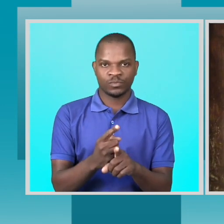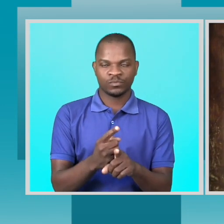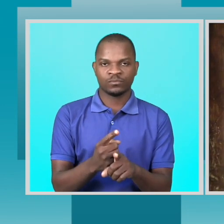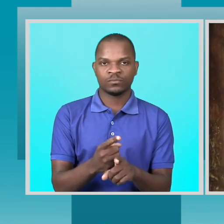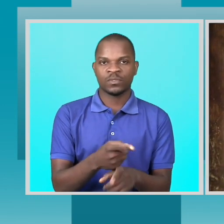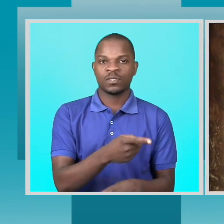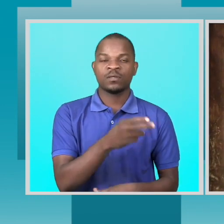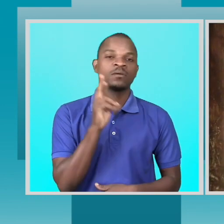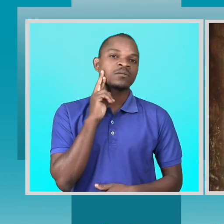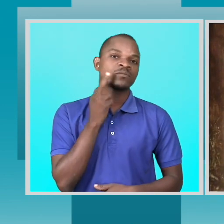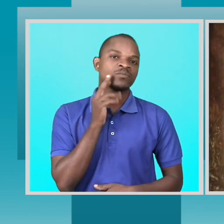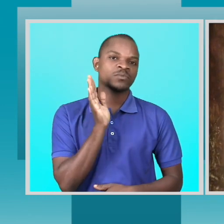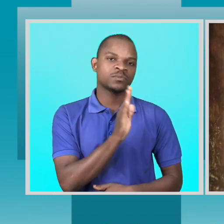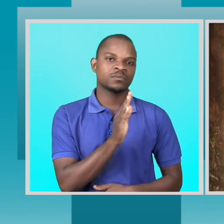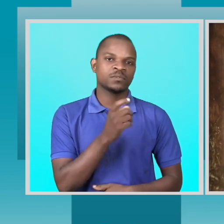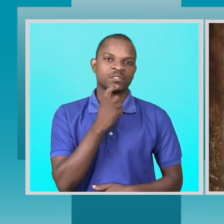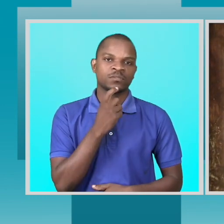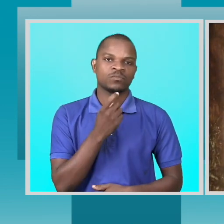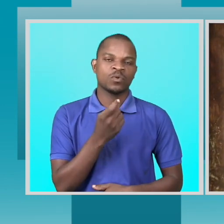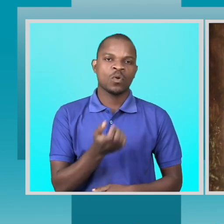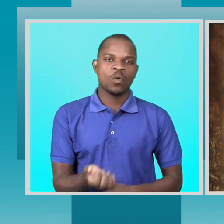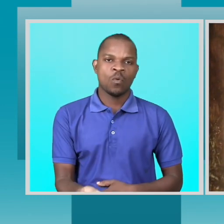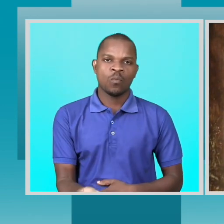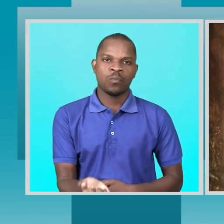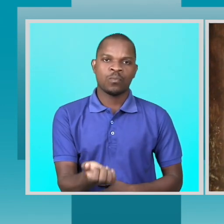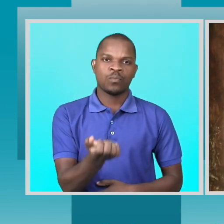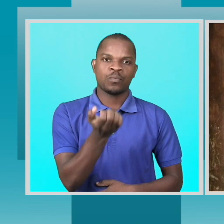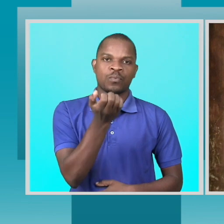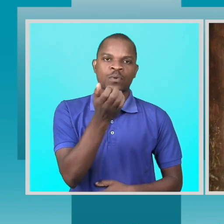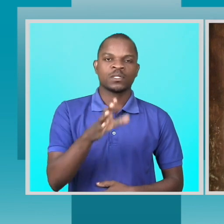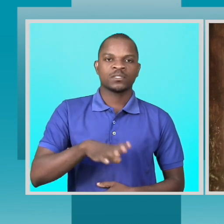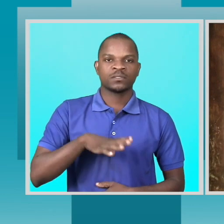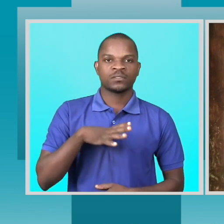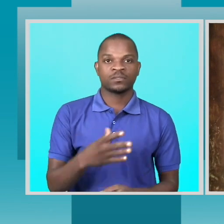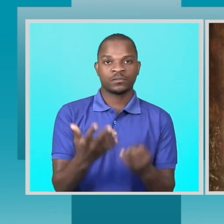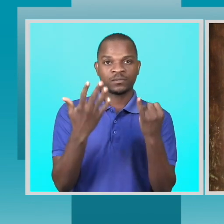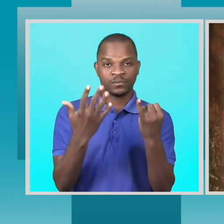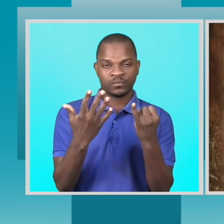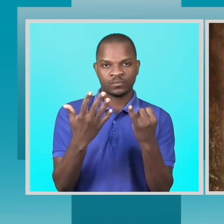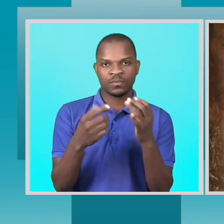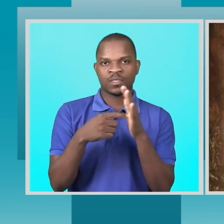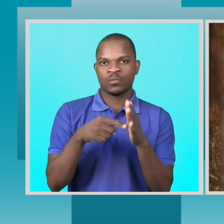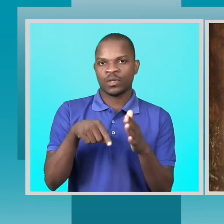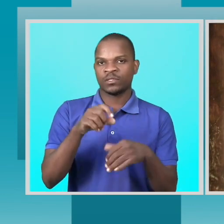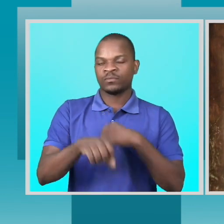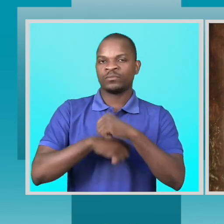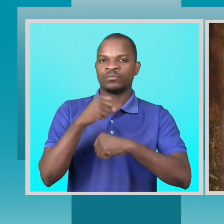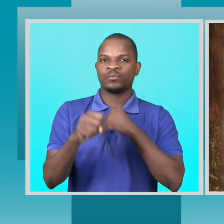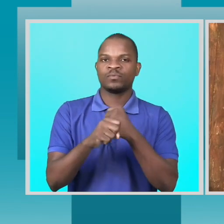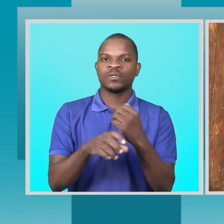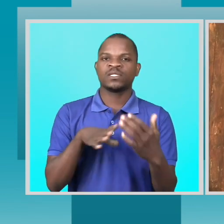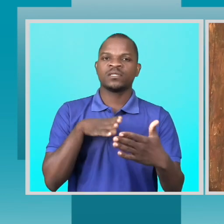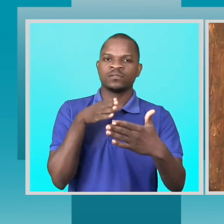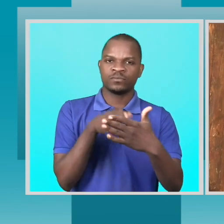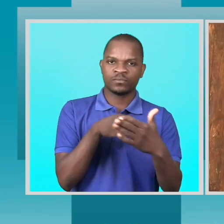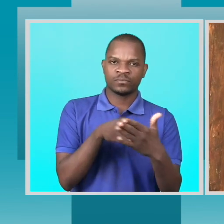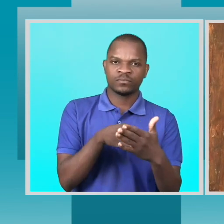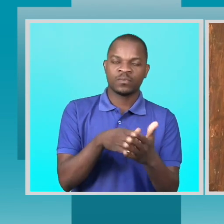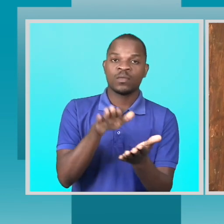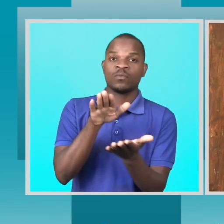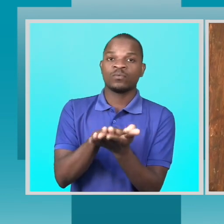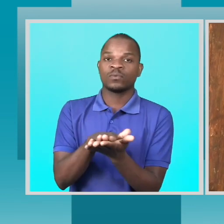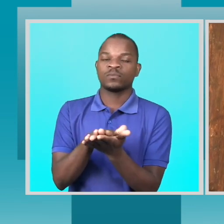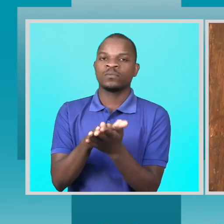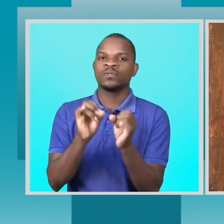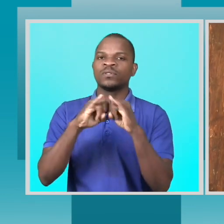As crianças, quando chegam aos 6 anos, nós estamos a ter dificuldade este ano. Os internatos